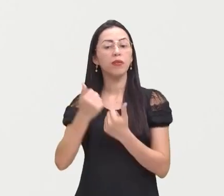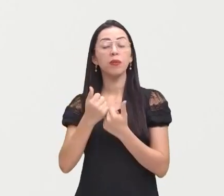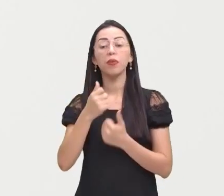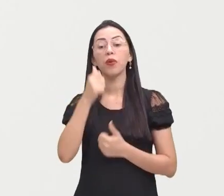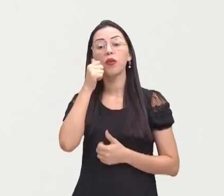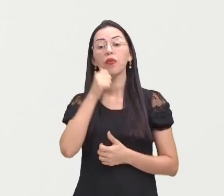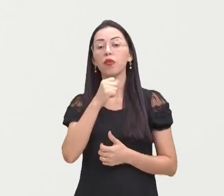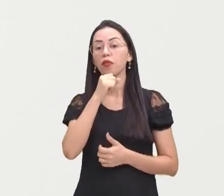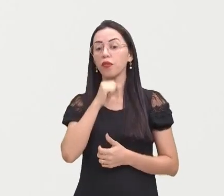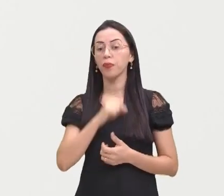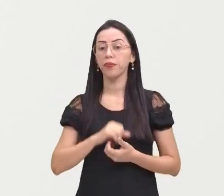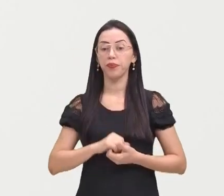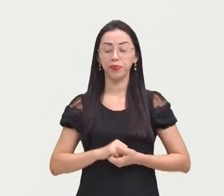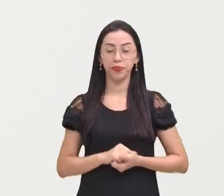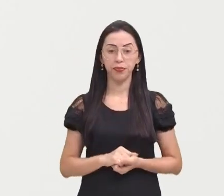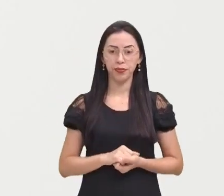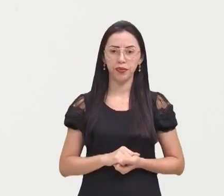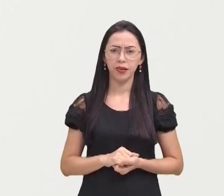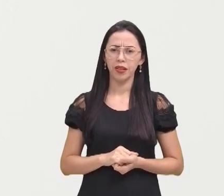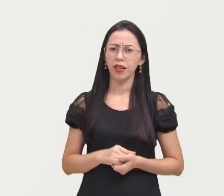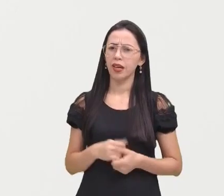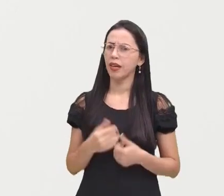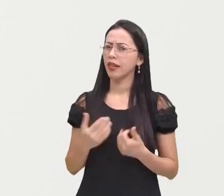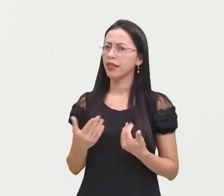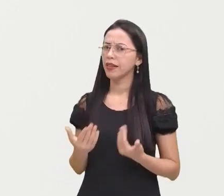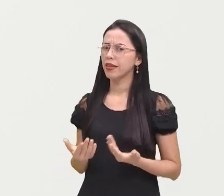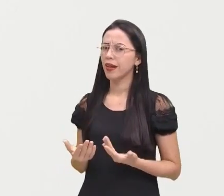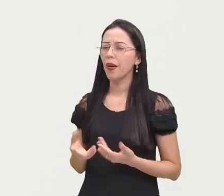Lembram? Uma parte